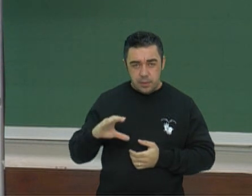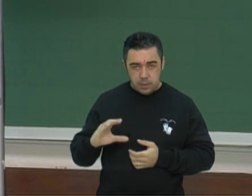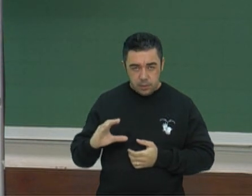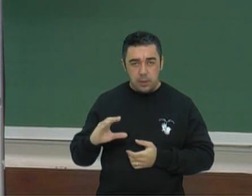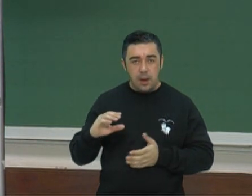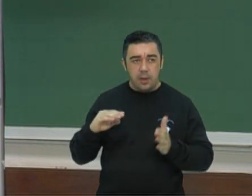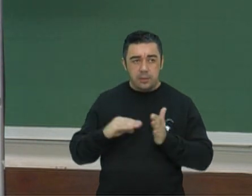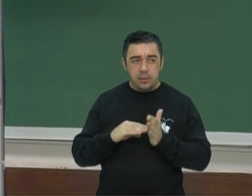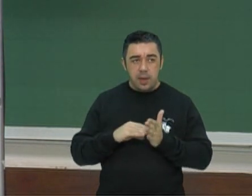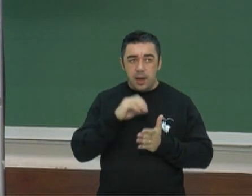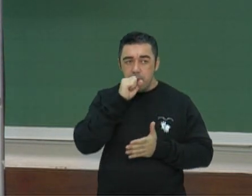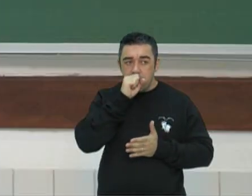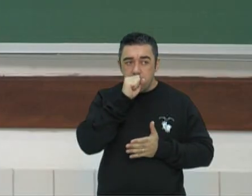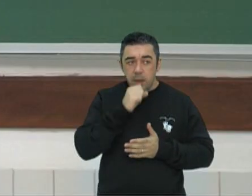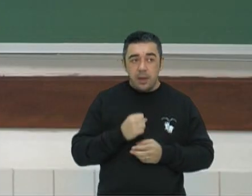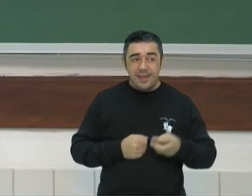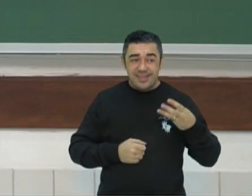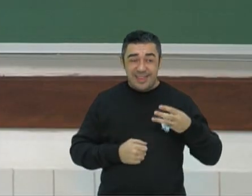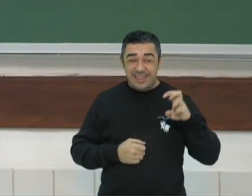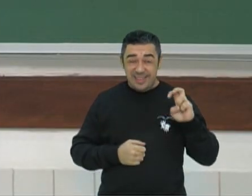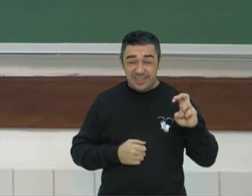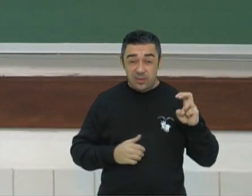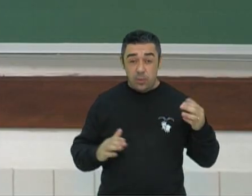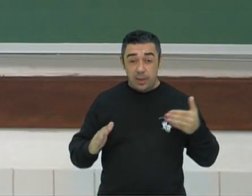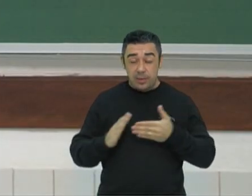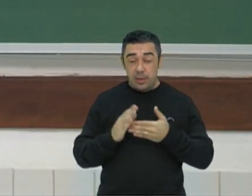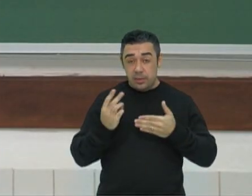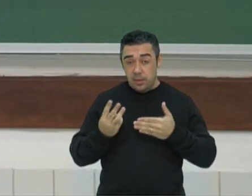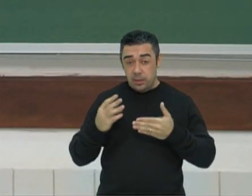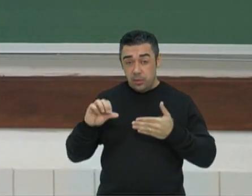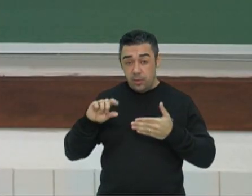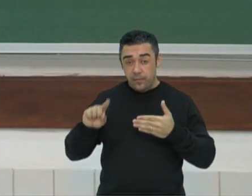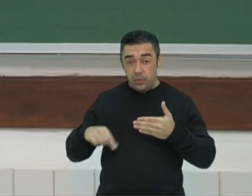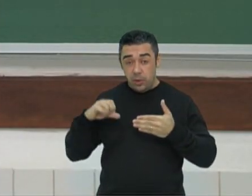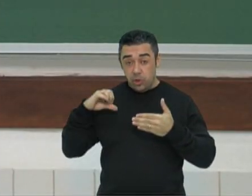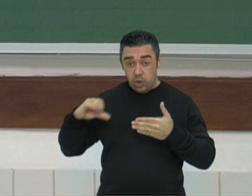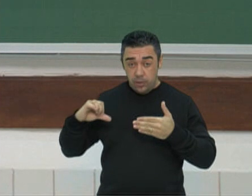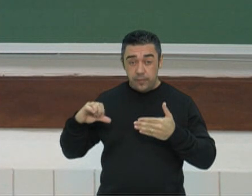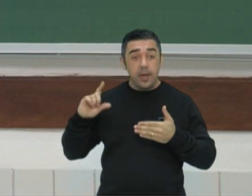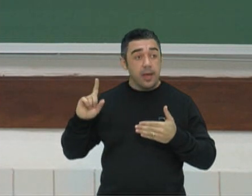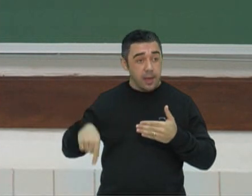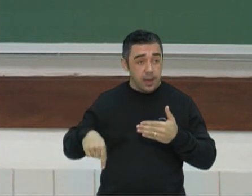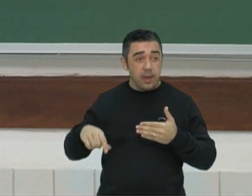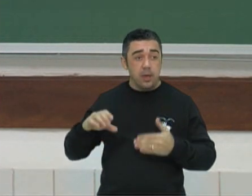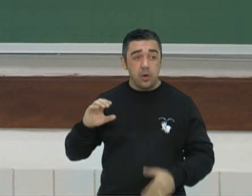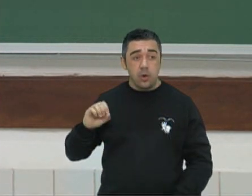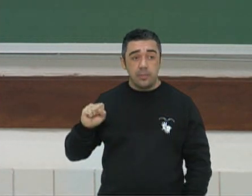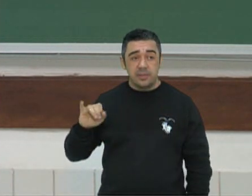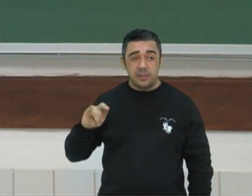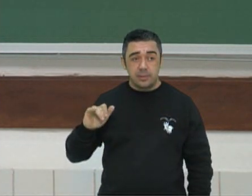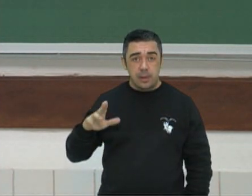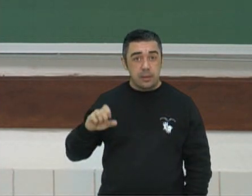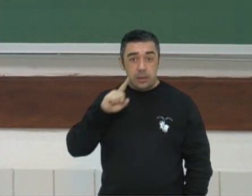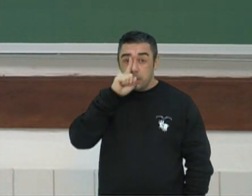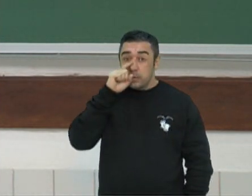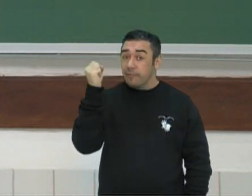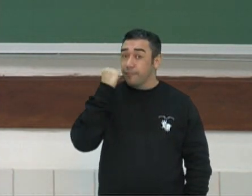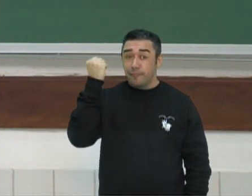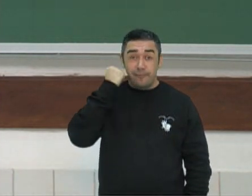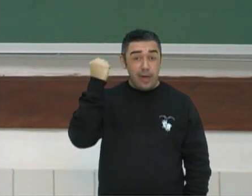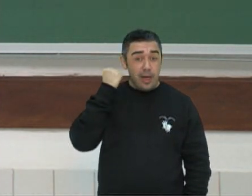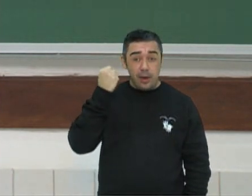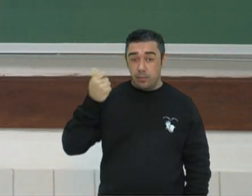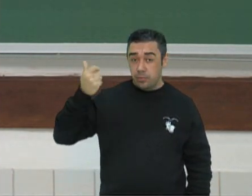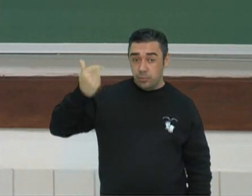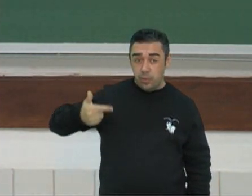né? Mas existe de 35 até 39,9, é a chamada obesidade severa, que é o grau